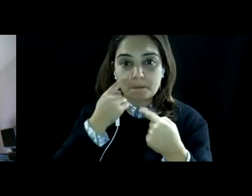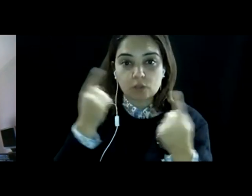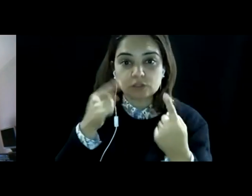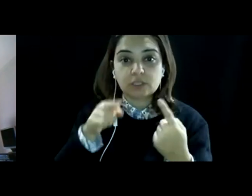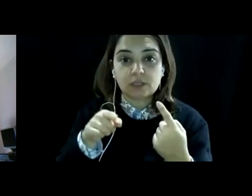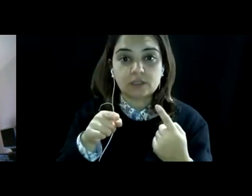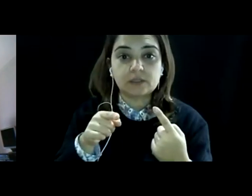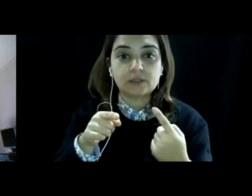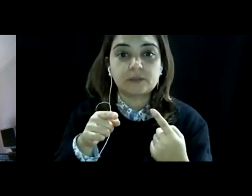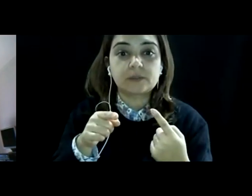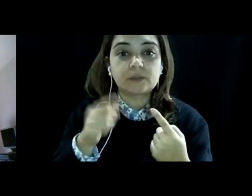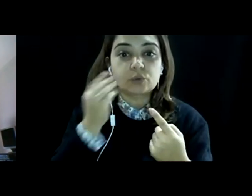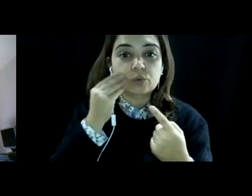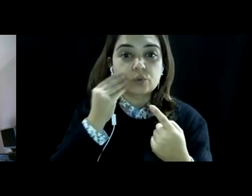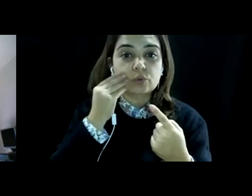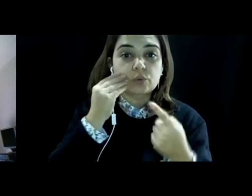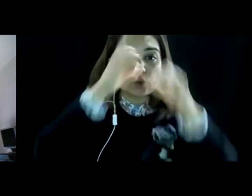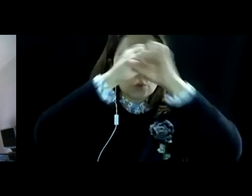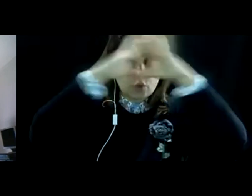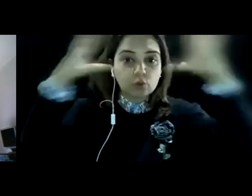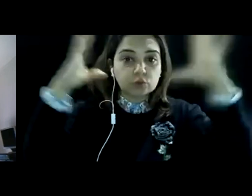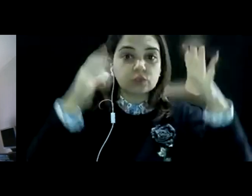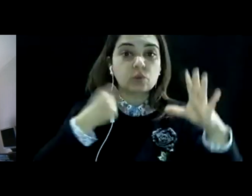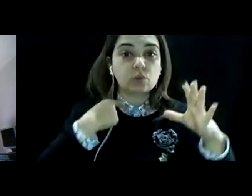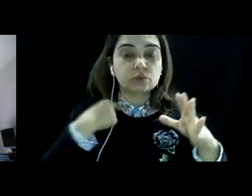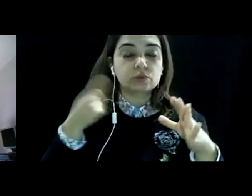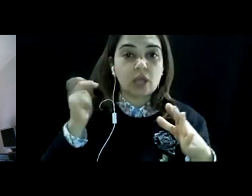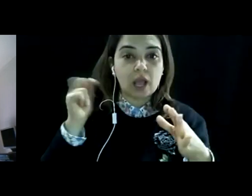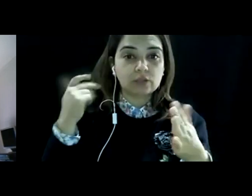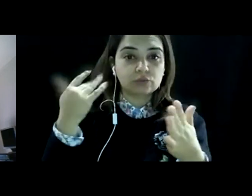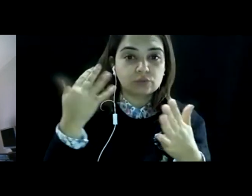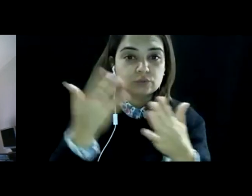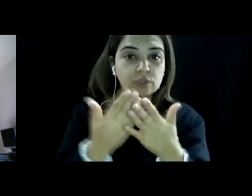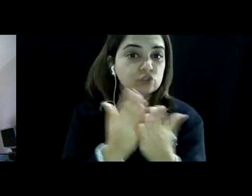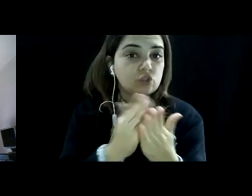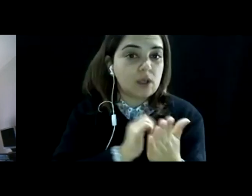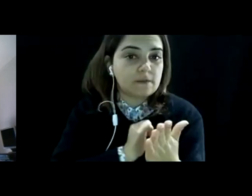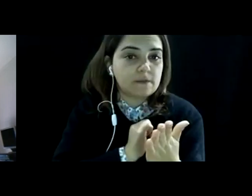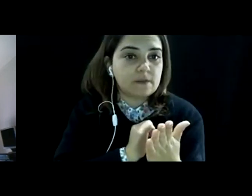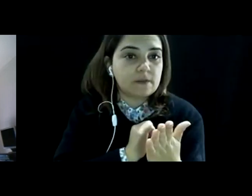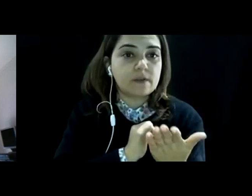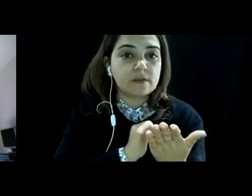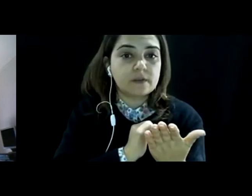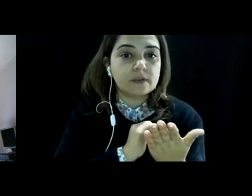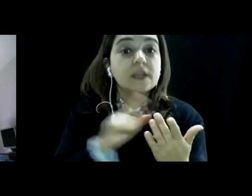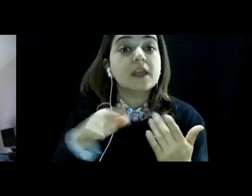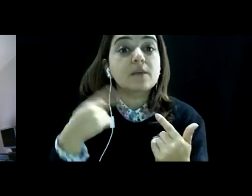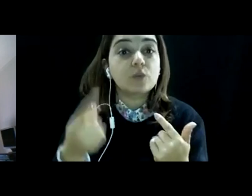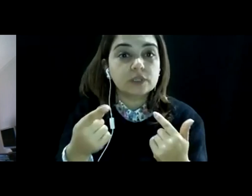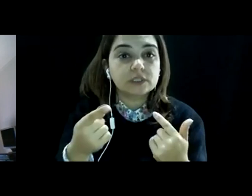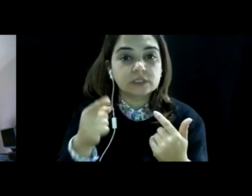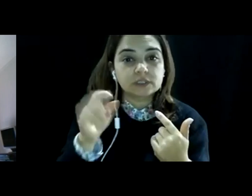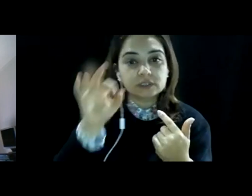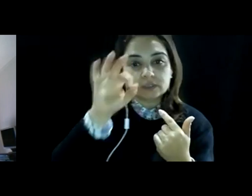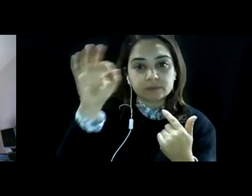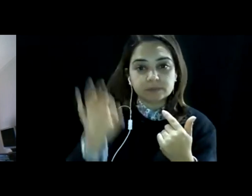as taxas de conclusão dos cursos ao longo dos anos, é só da minha escola, portanto, vale aquilo que vale, e depois tem a taxa de